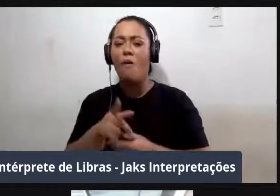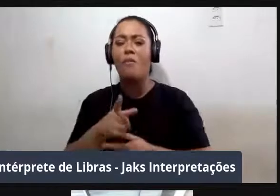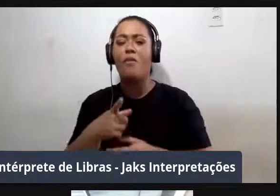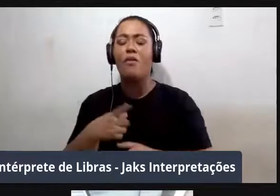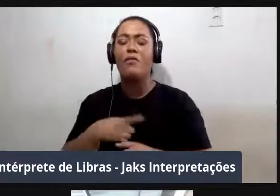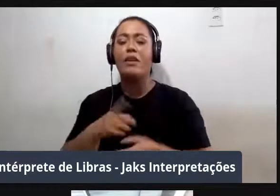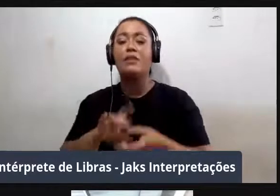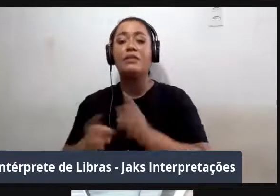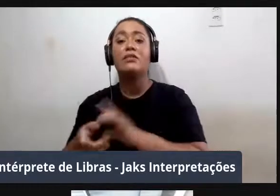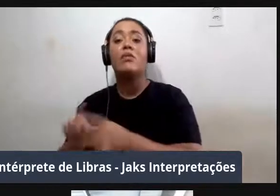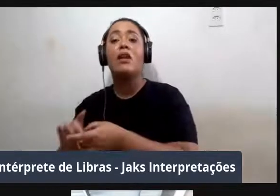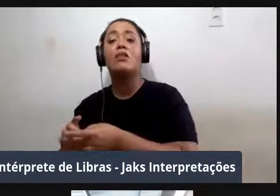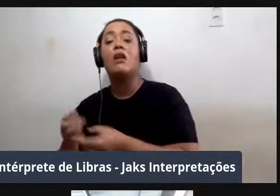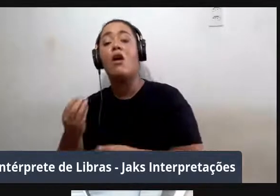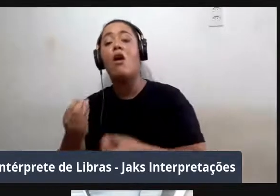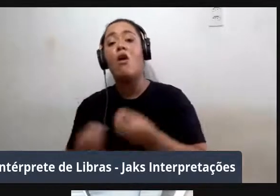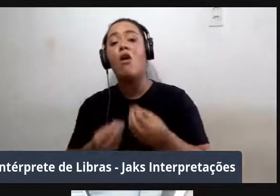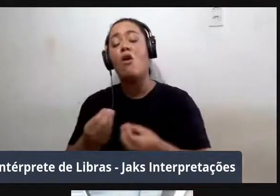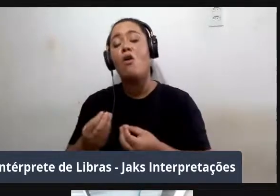norte.